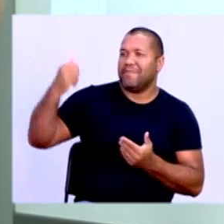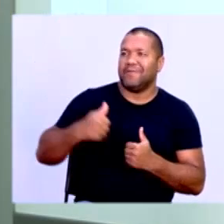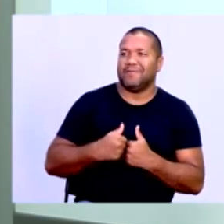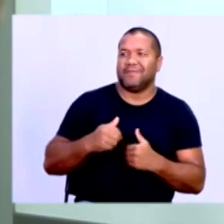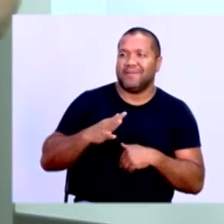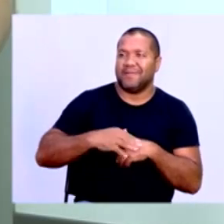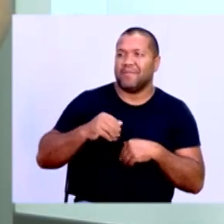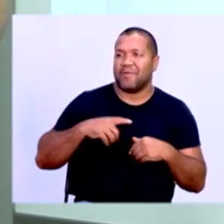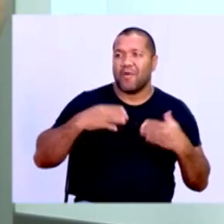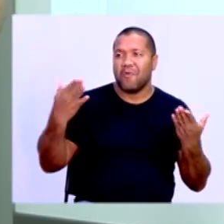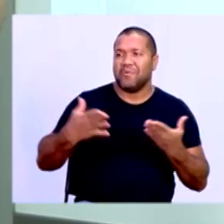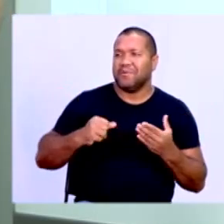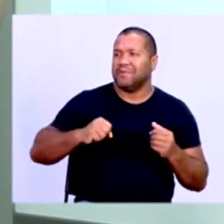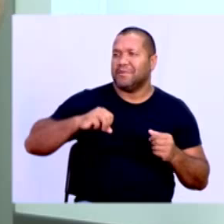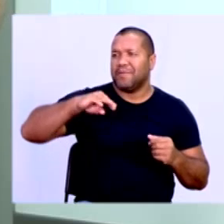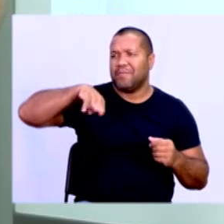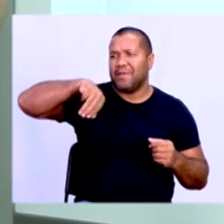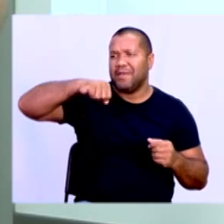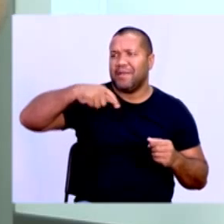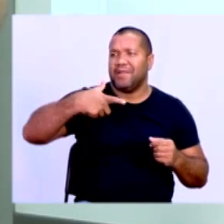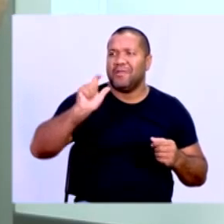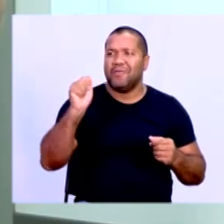onde tem milhões de usuários